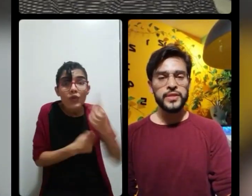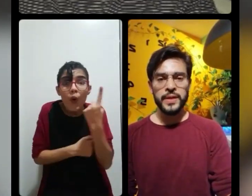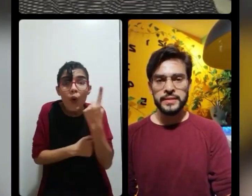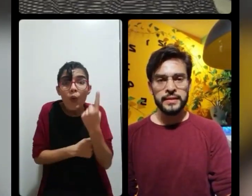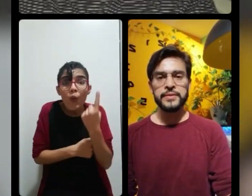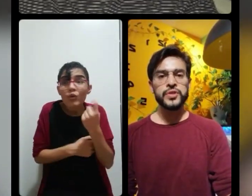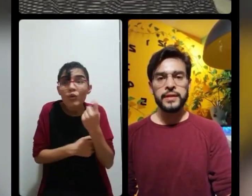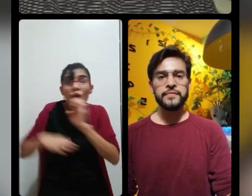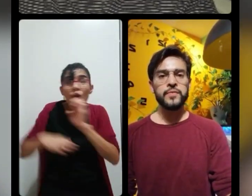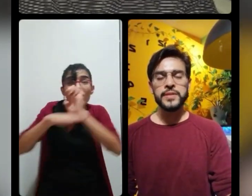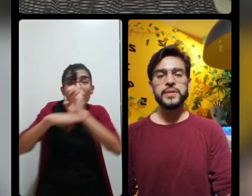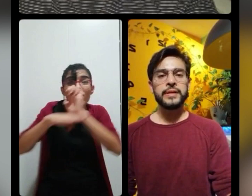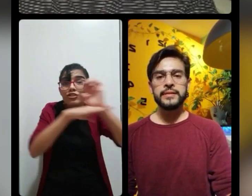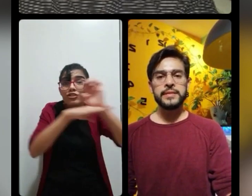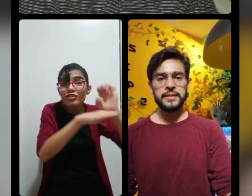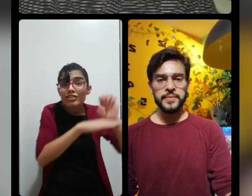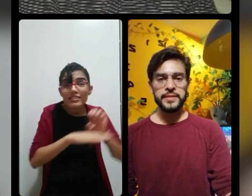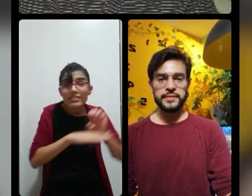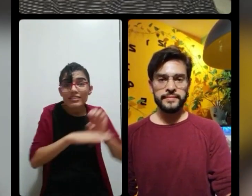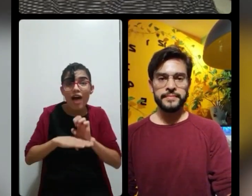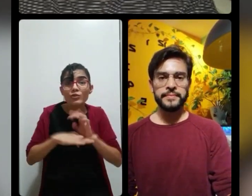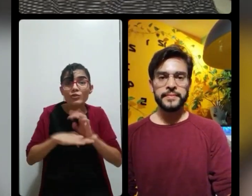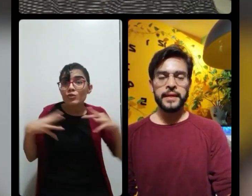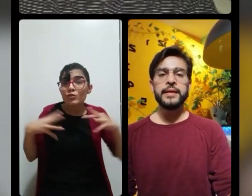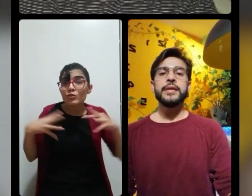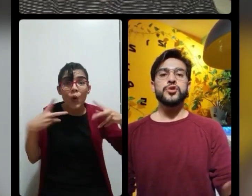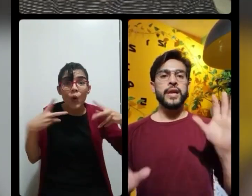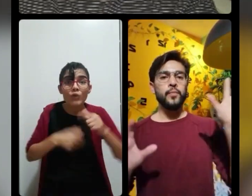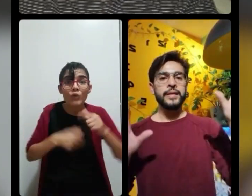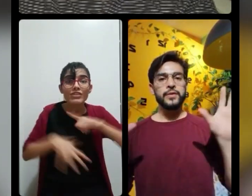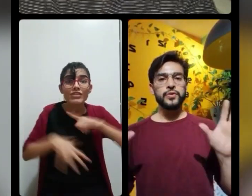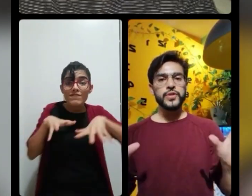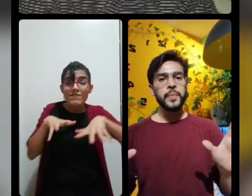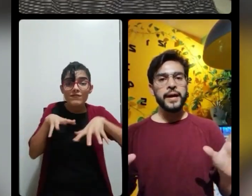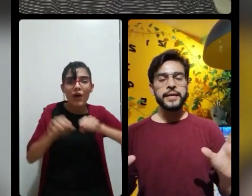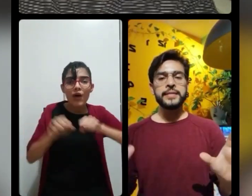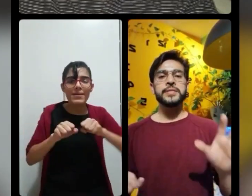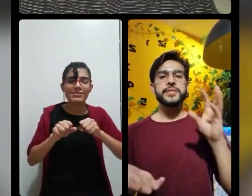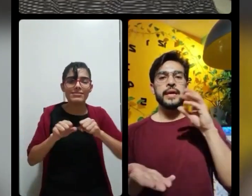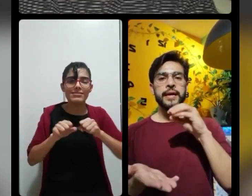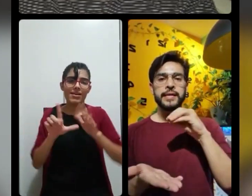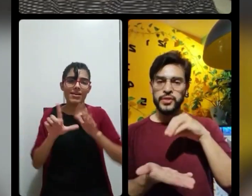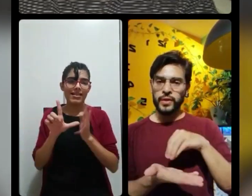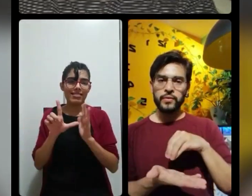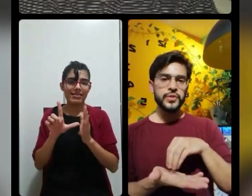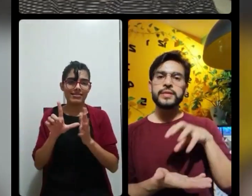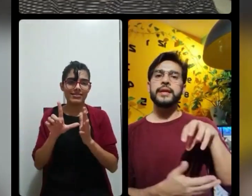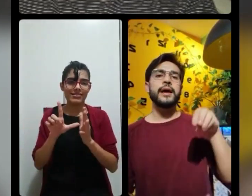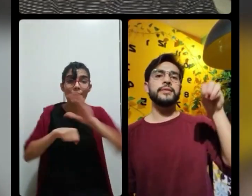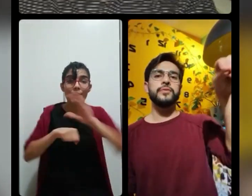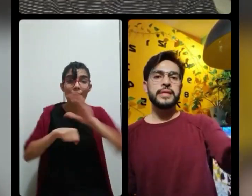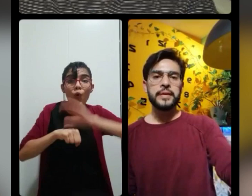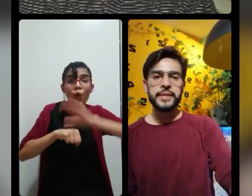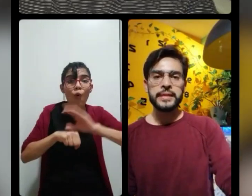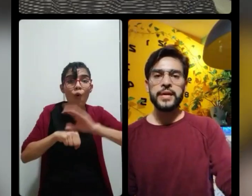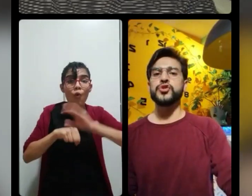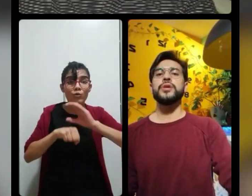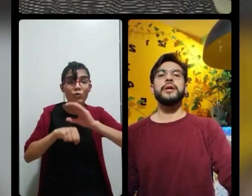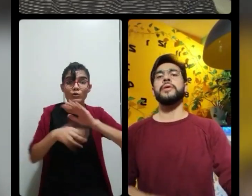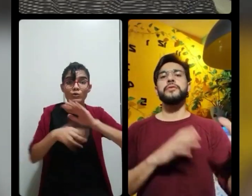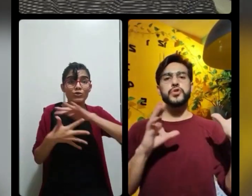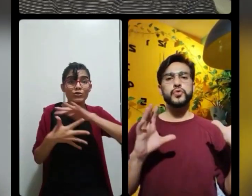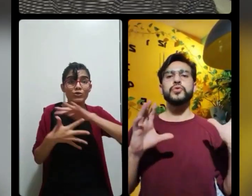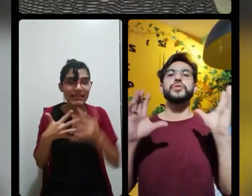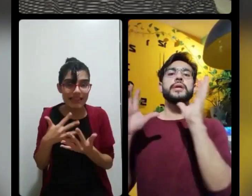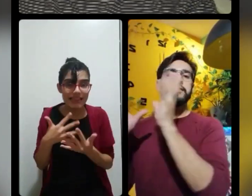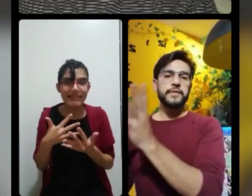os estados brasileiros têm a formação em letras Libras. Né? Geralmente, em outros países, isso é concentrado em uma determinada